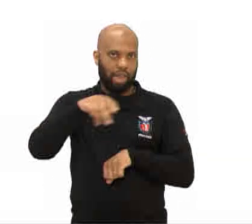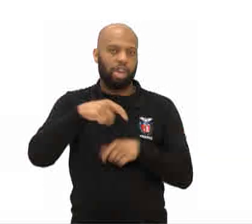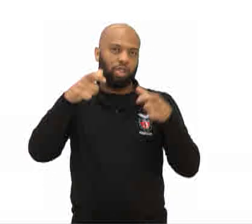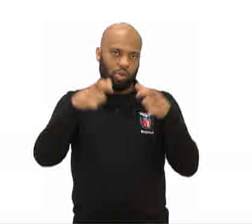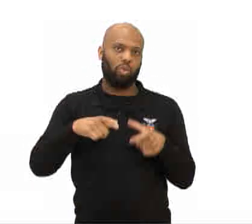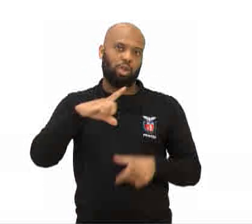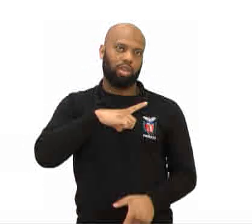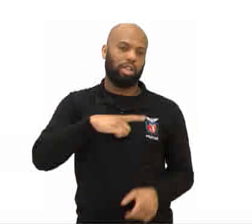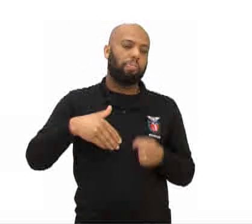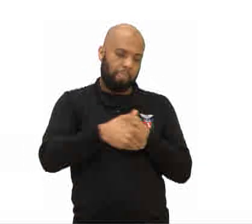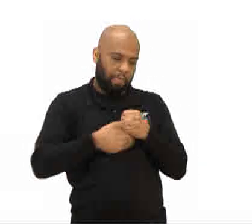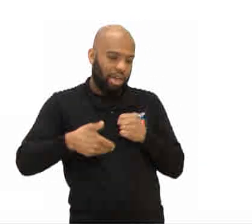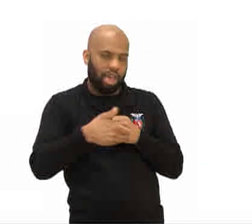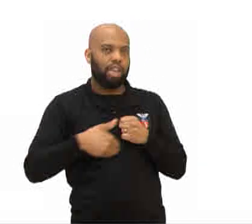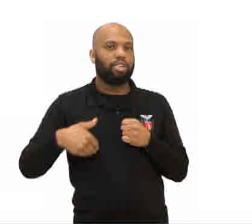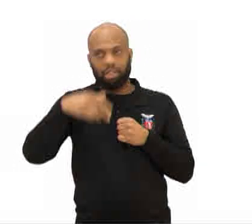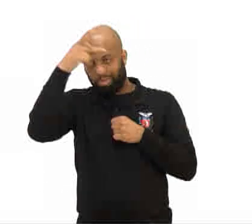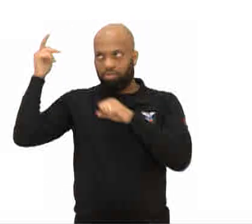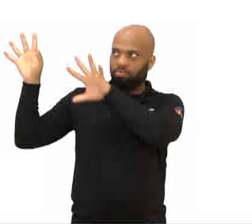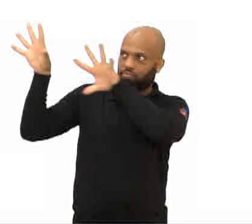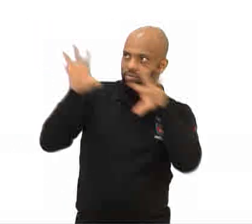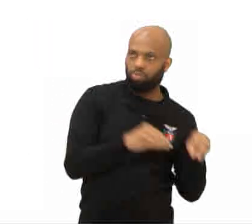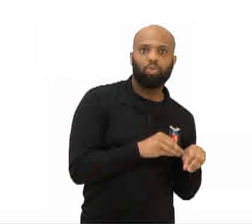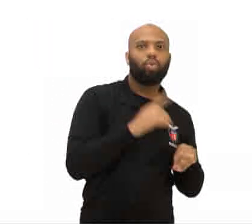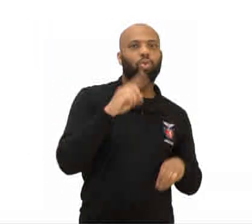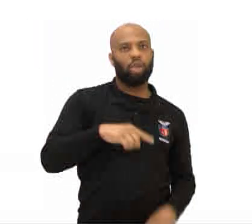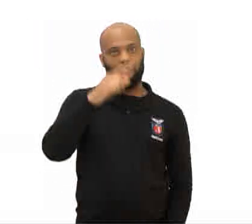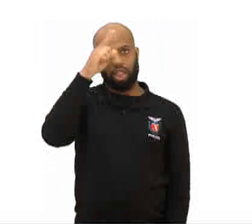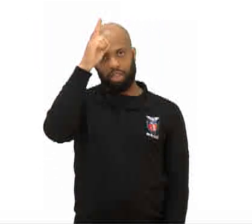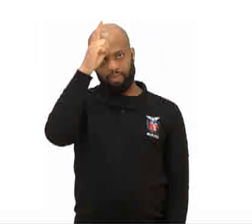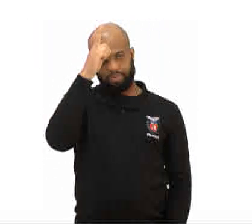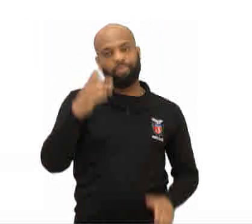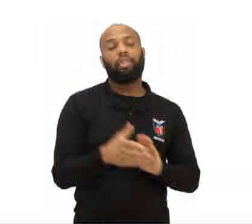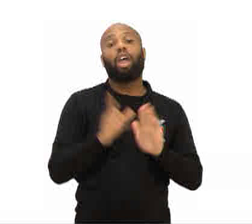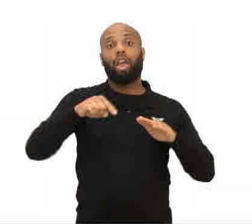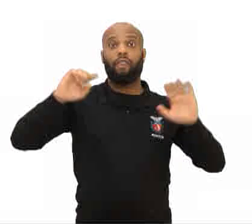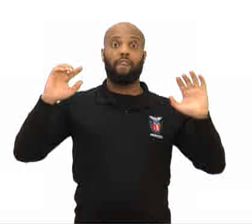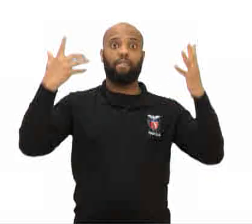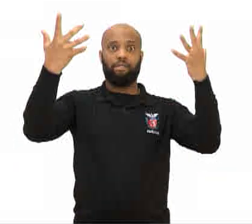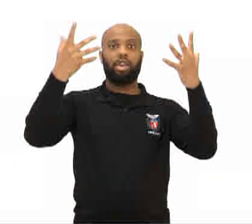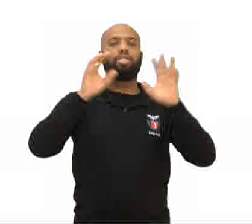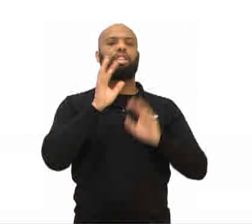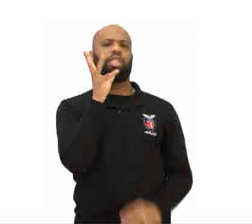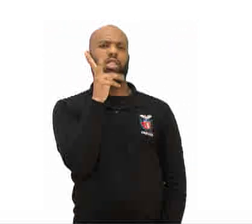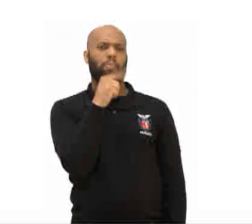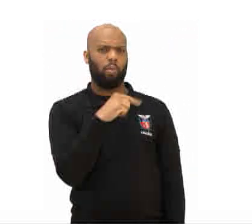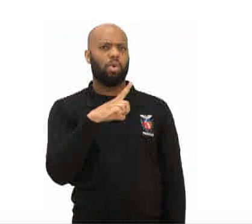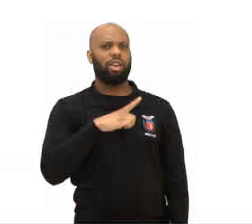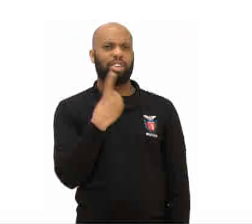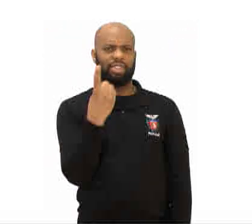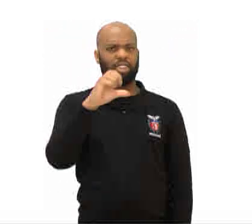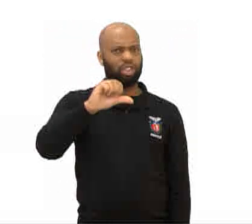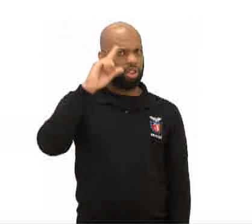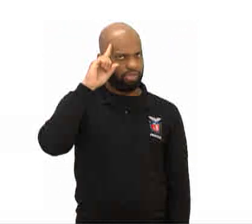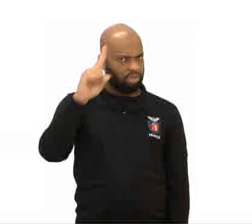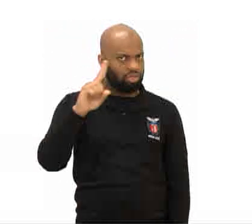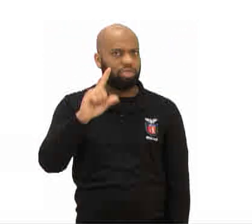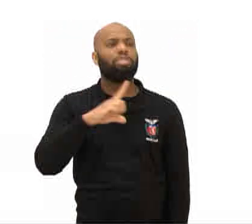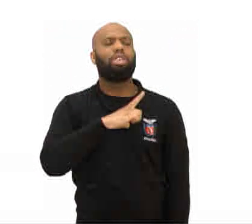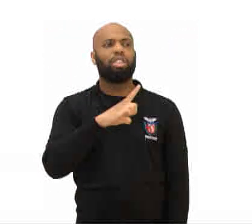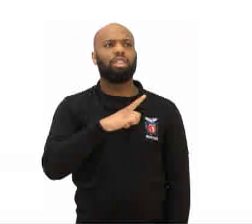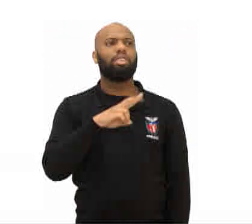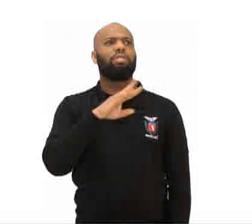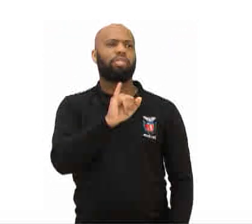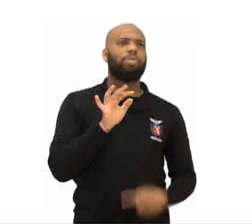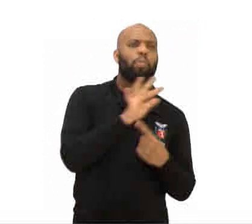onde vieram esses imigrantes. É uma festa longa ali de vários dias, em torno de 19 dias, onde eles